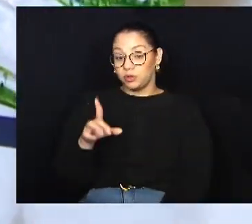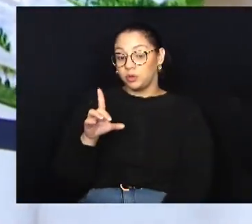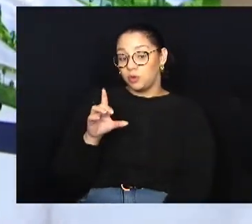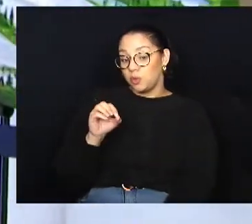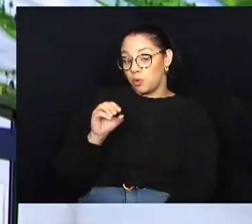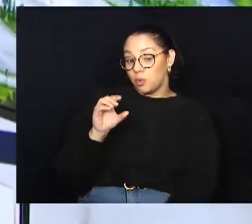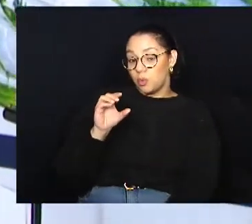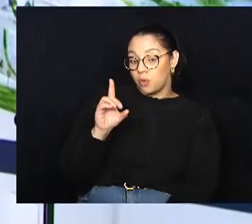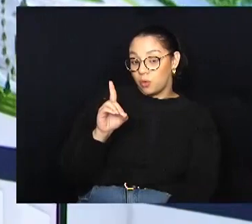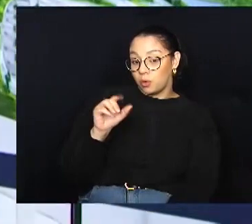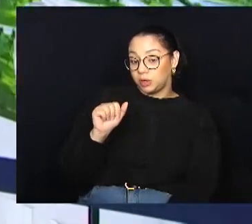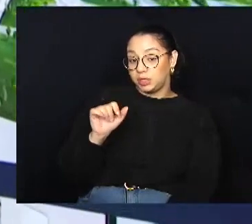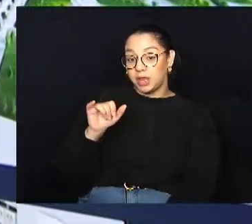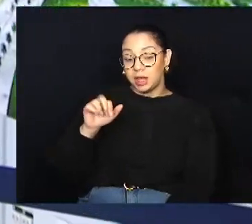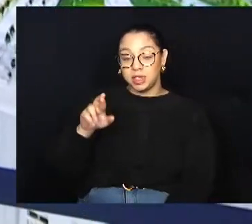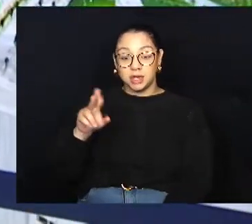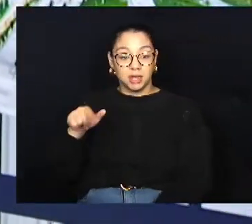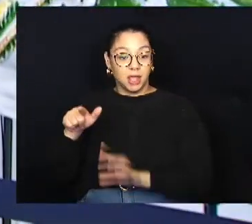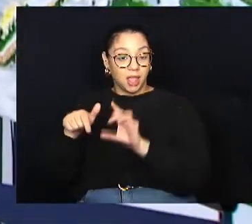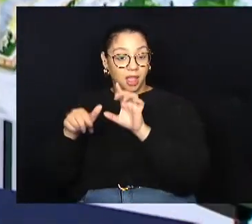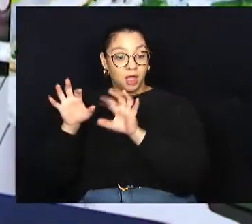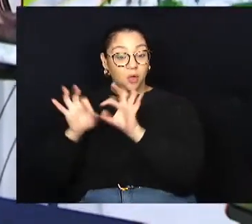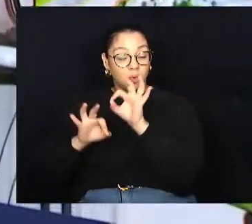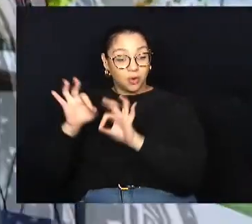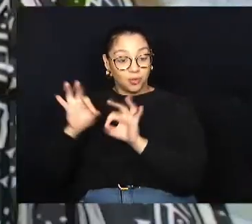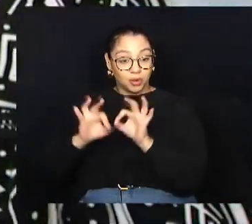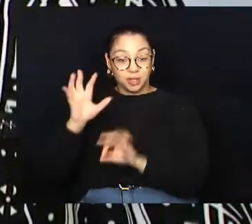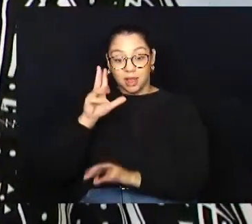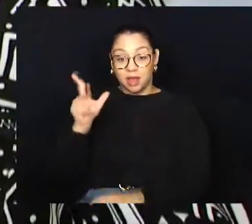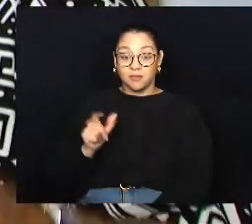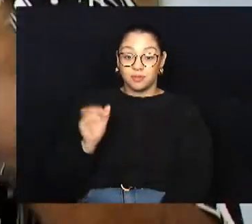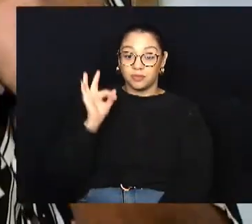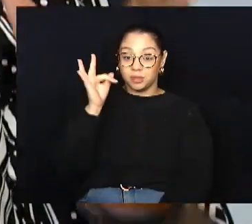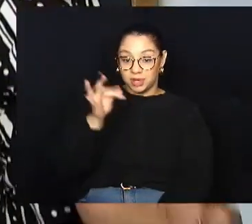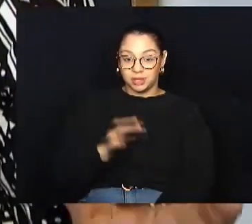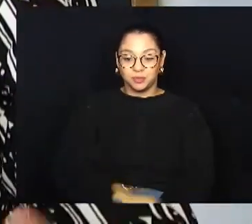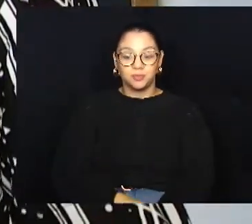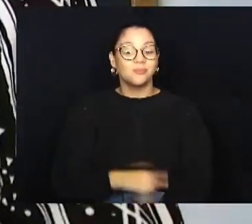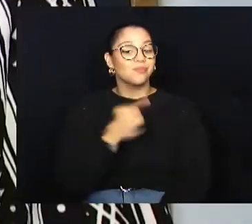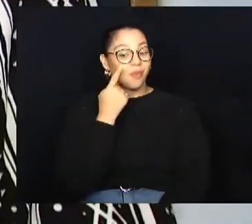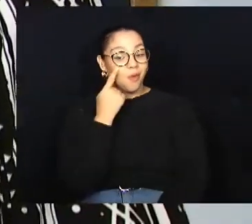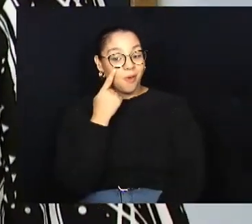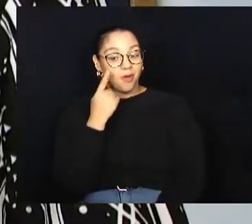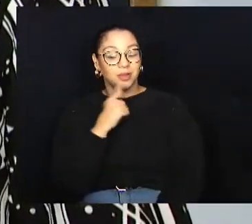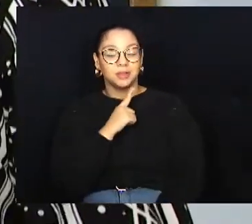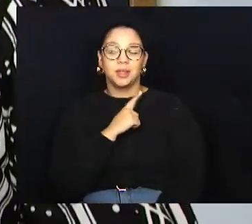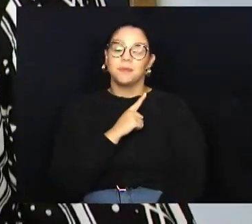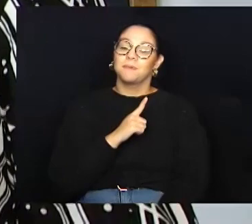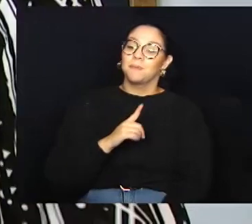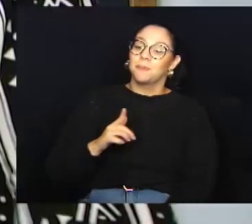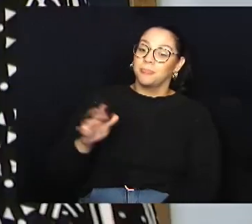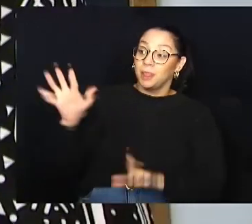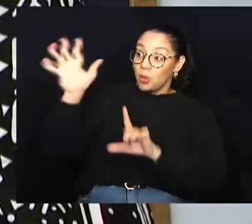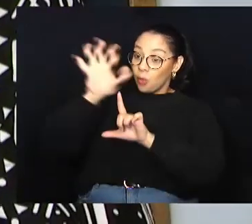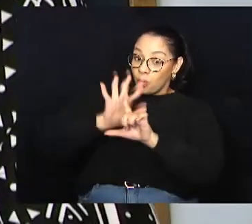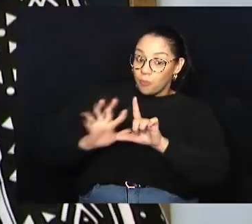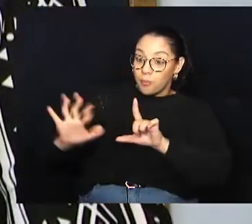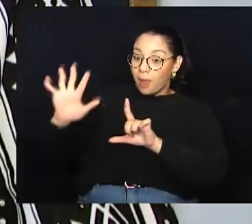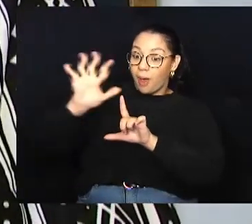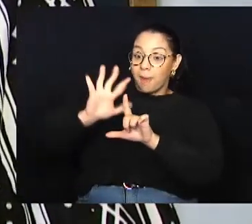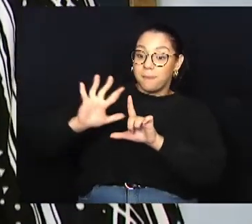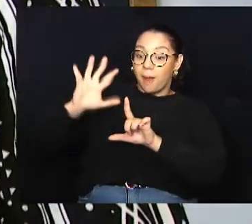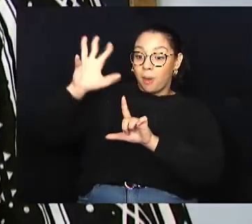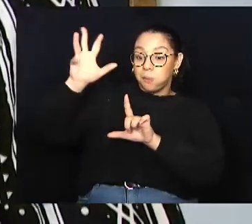da Silva, que é curador da Mostra Cultural Afrofuturista. Olha, nós temos um grande mapa, né, bem instalado aqui no hall